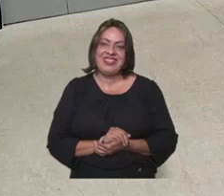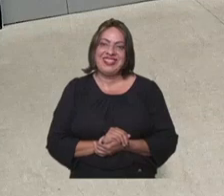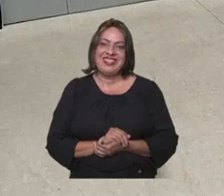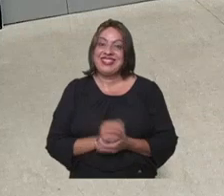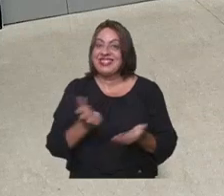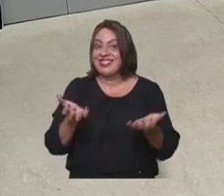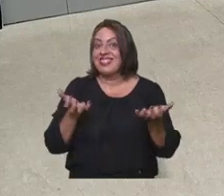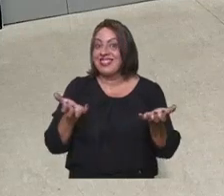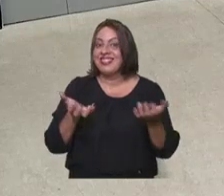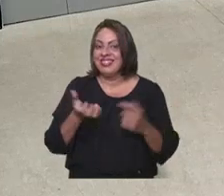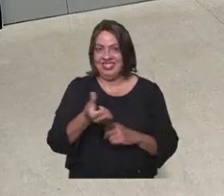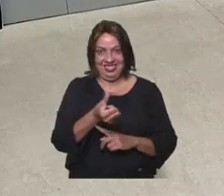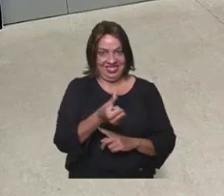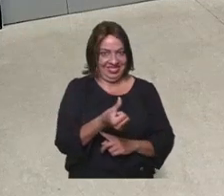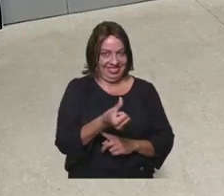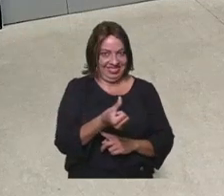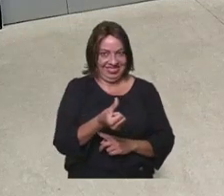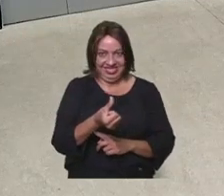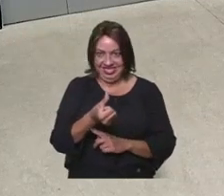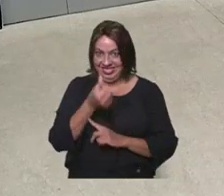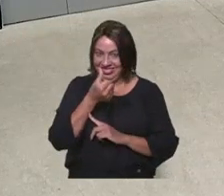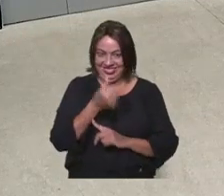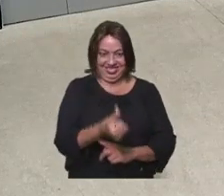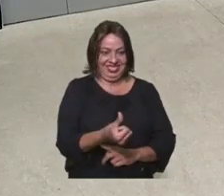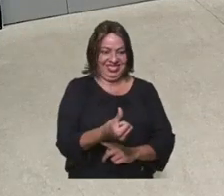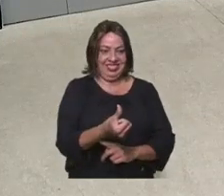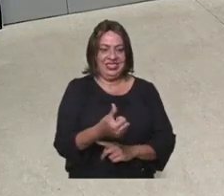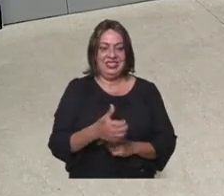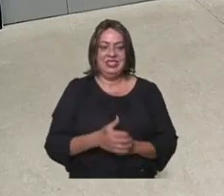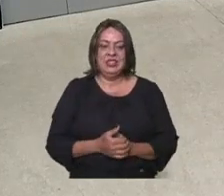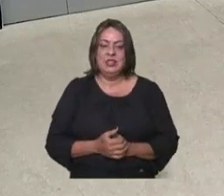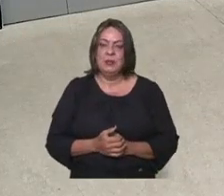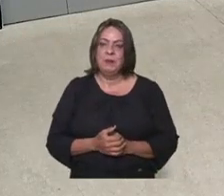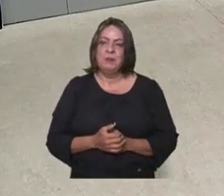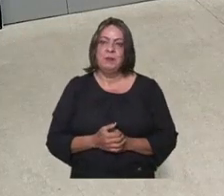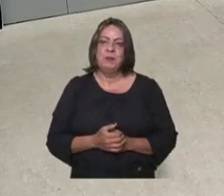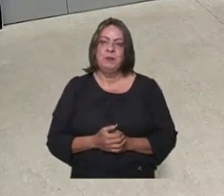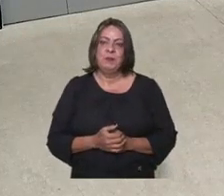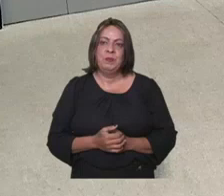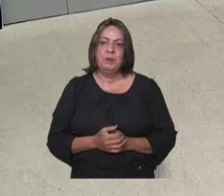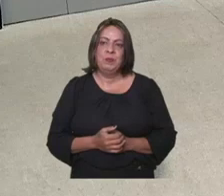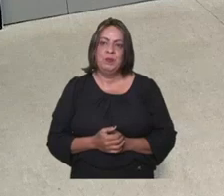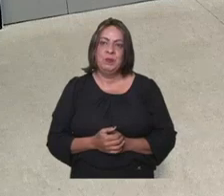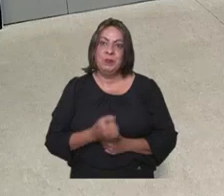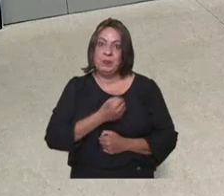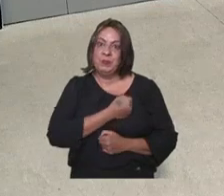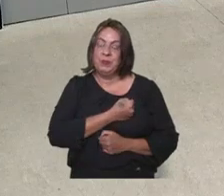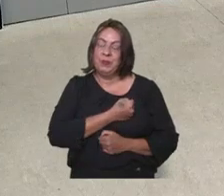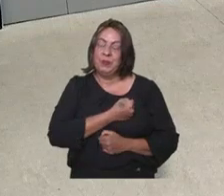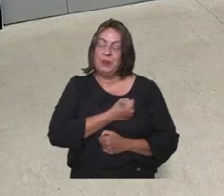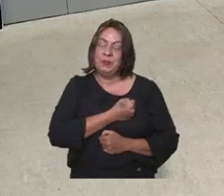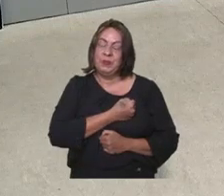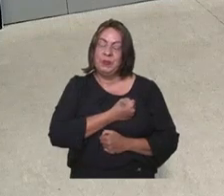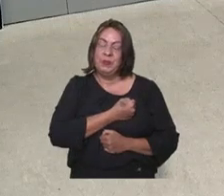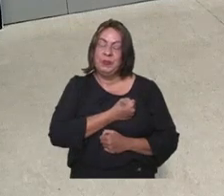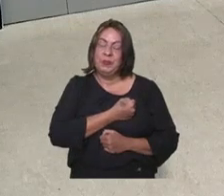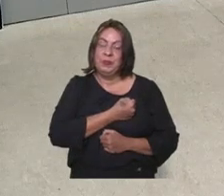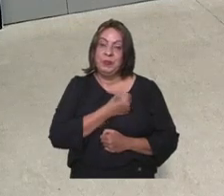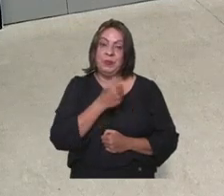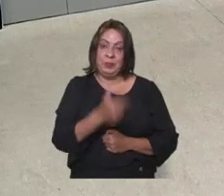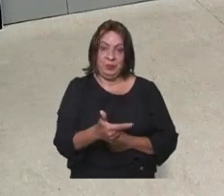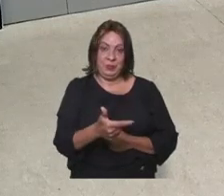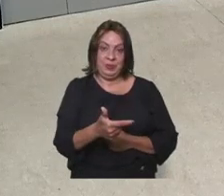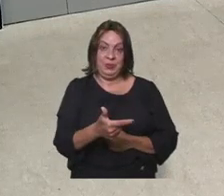Quem quer o 6? Olha aí, 6. Meia dúzia, número 6. Agora é a vez